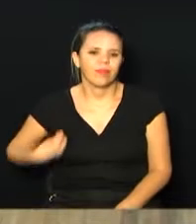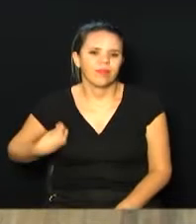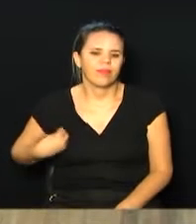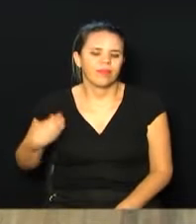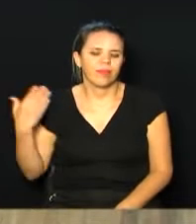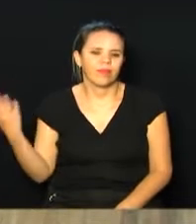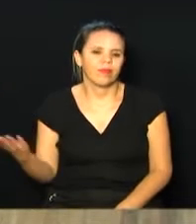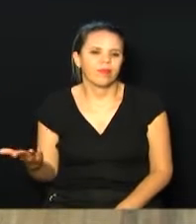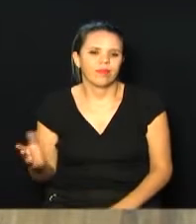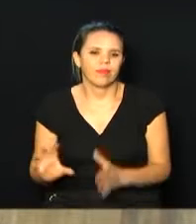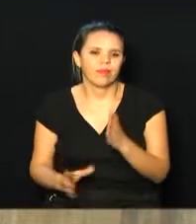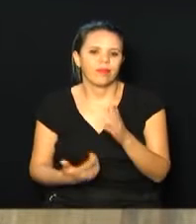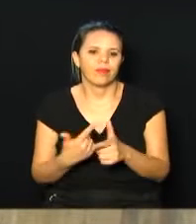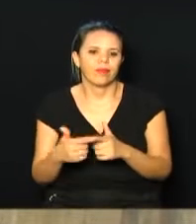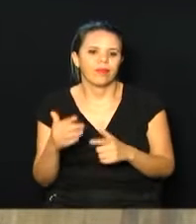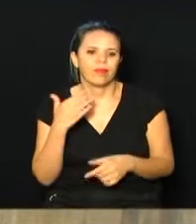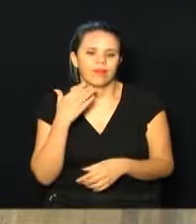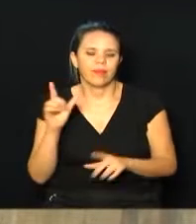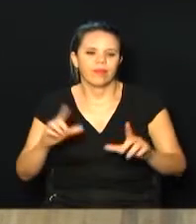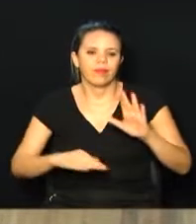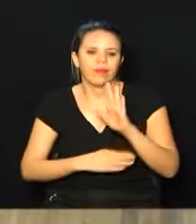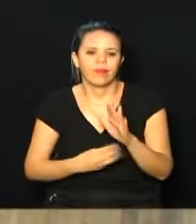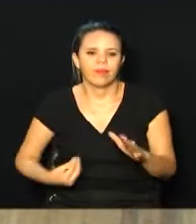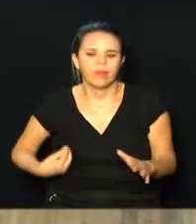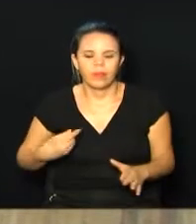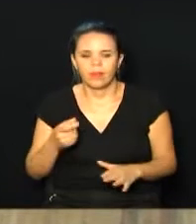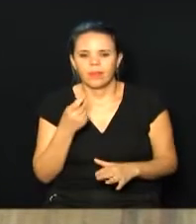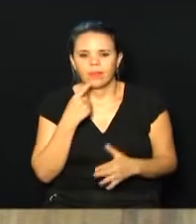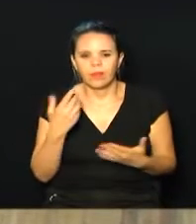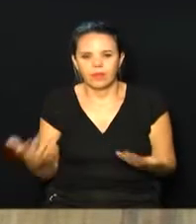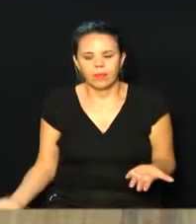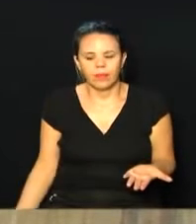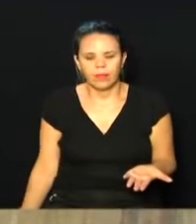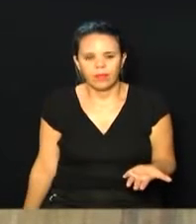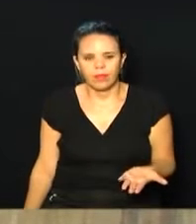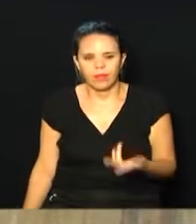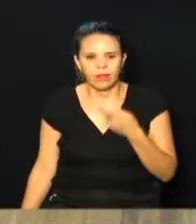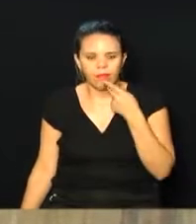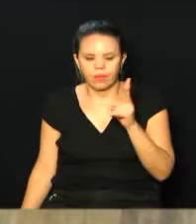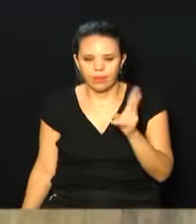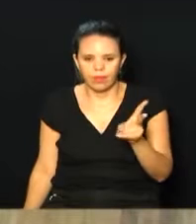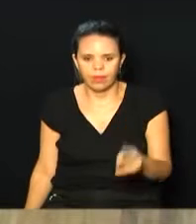nós estamos ao vivo aqui na TV Câmara Campinas. Pronto, secretário, pode falar.